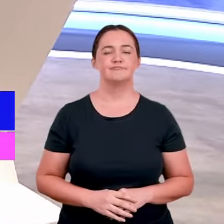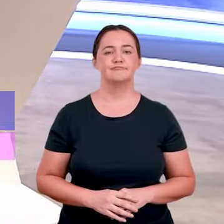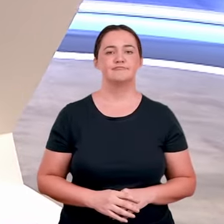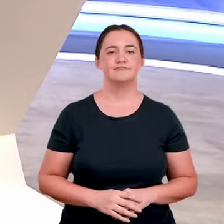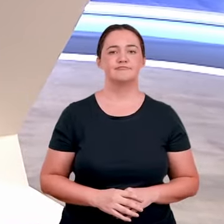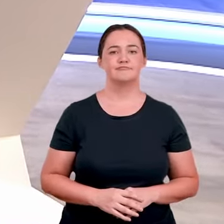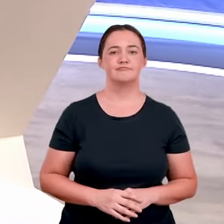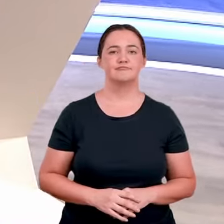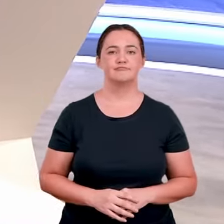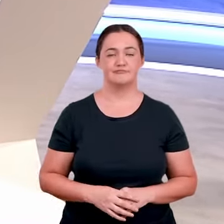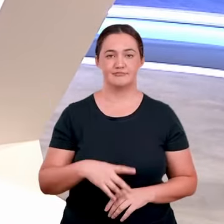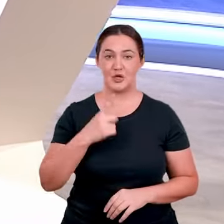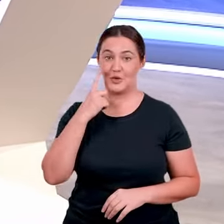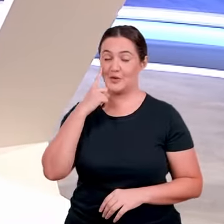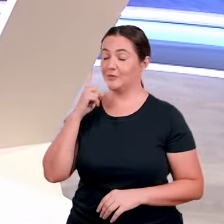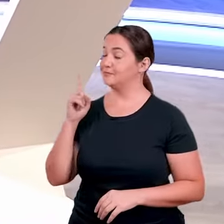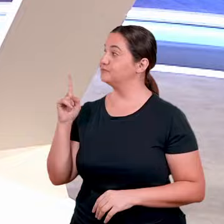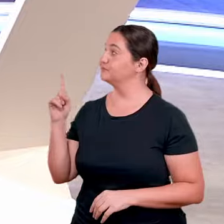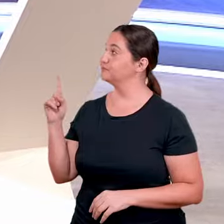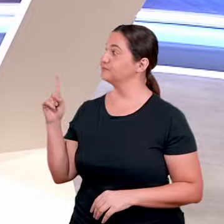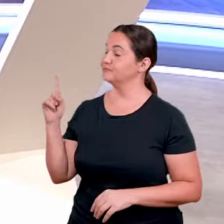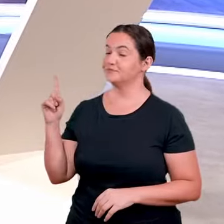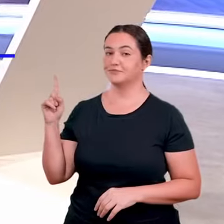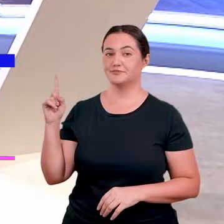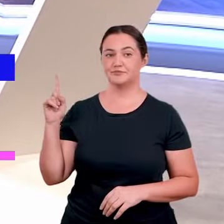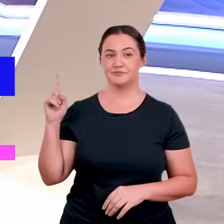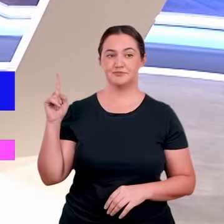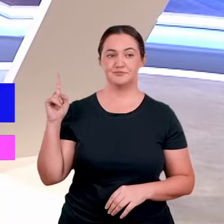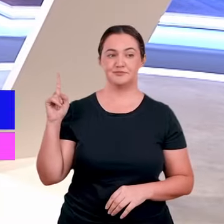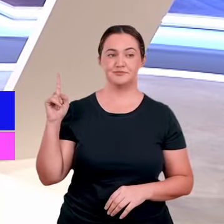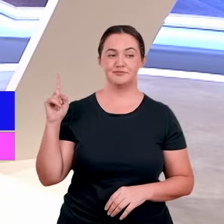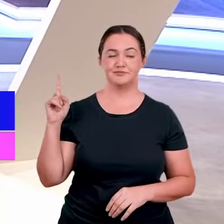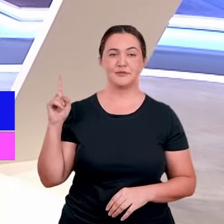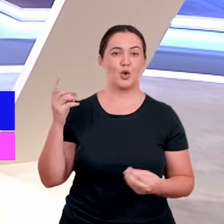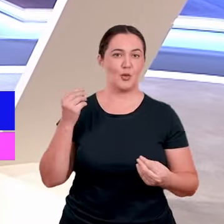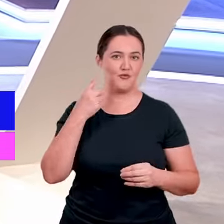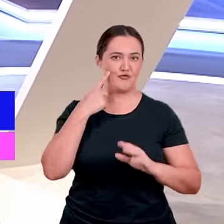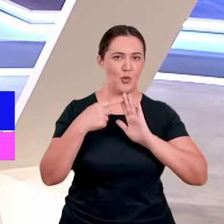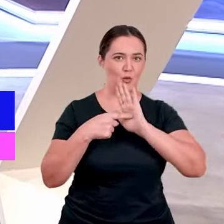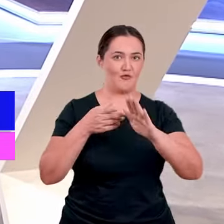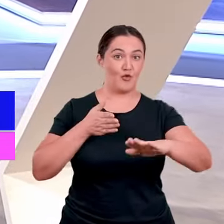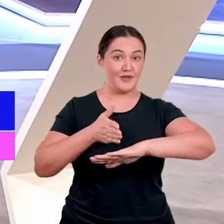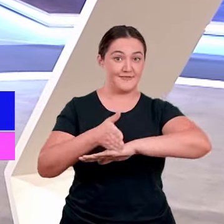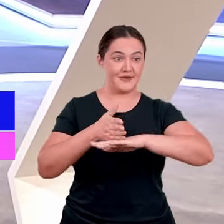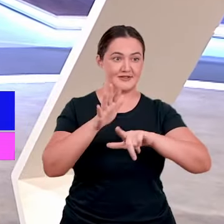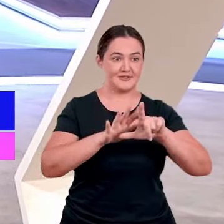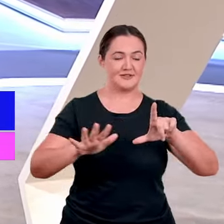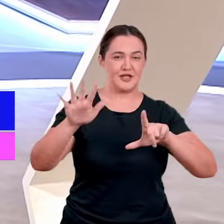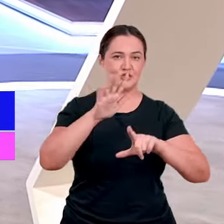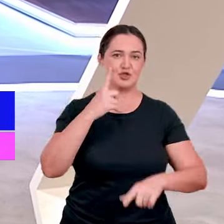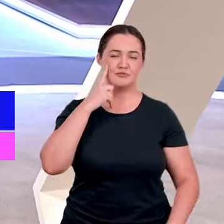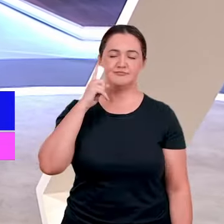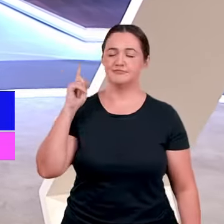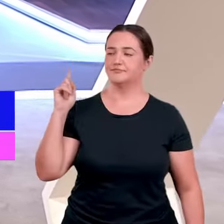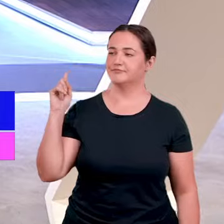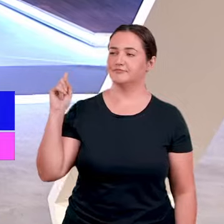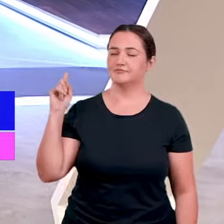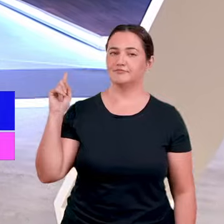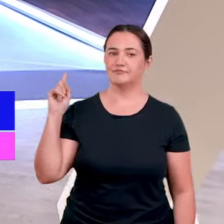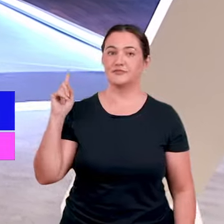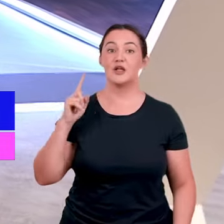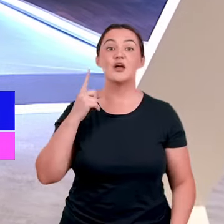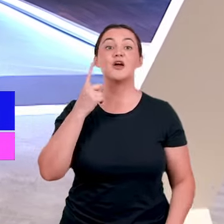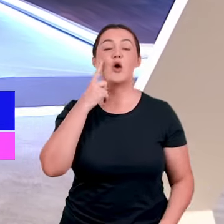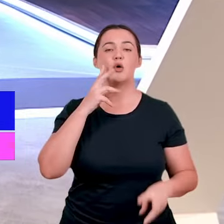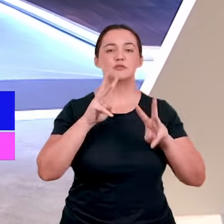aqui o site da Escola Bíblica, onde você vai chegar para fazer o seu cadastro como um aluno da nossa Escola